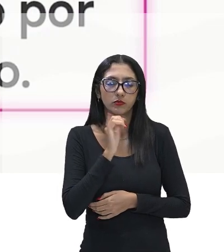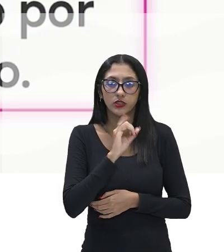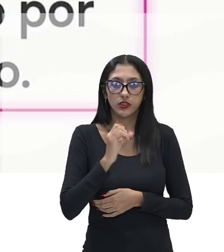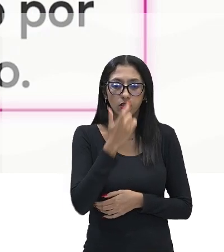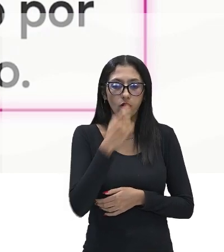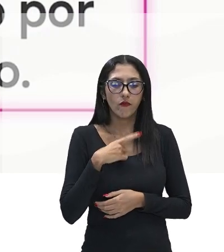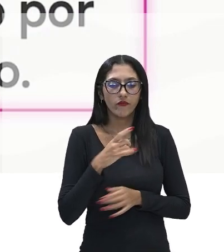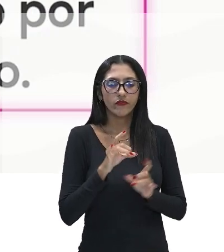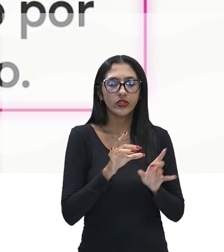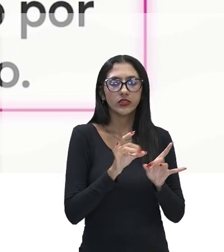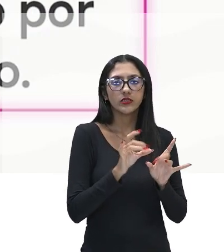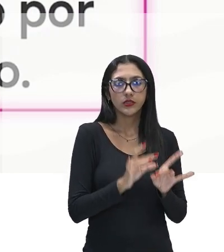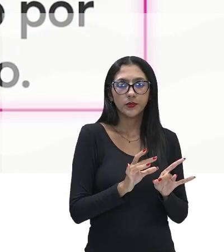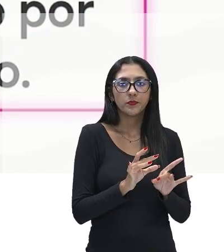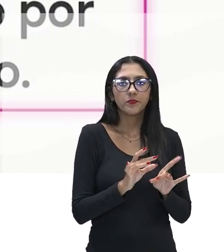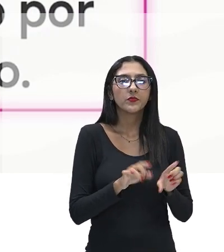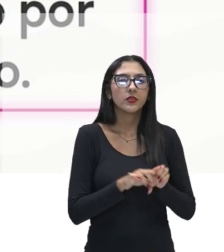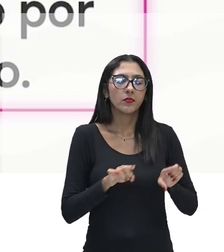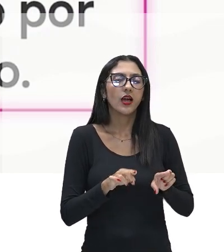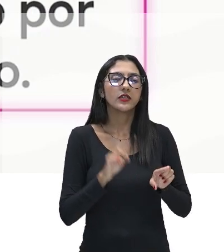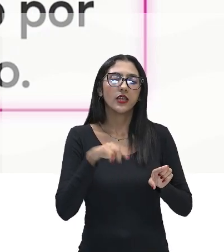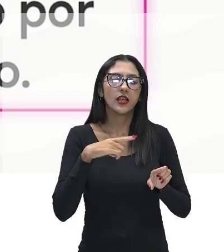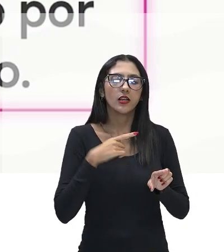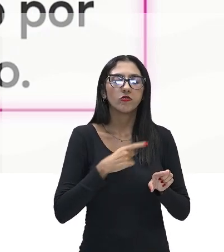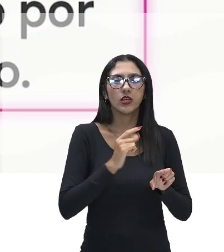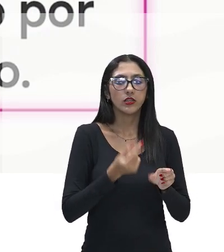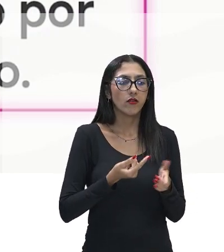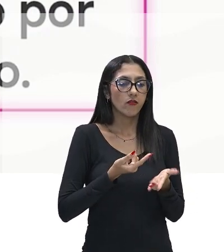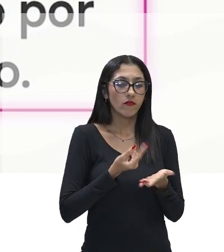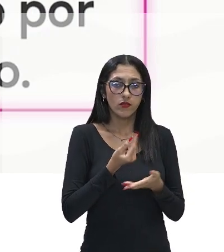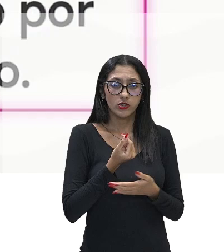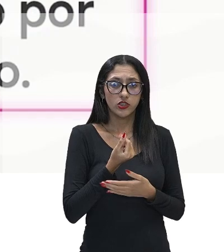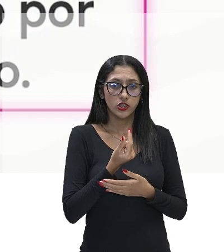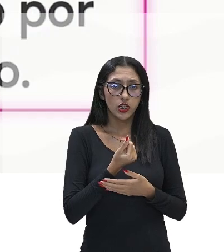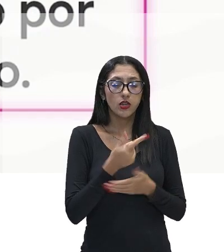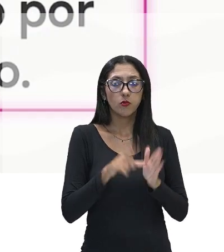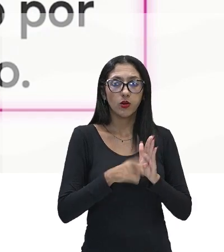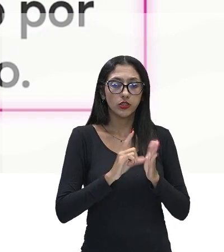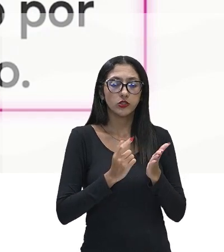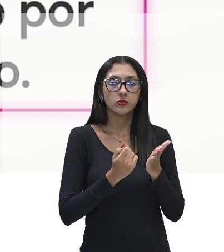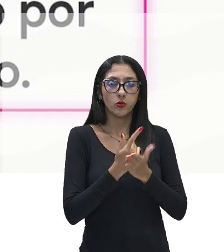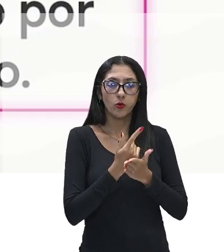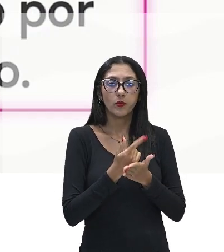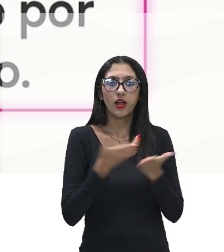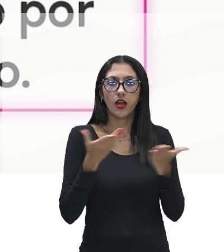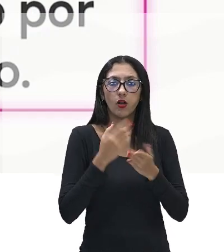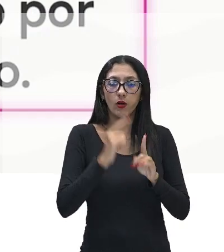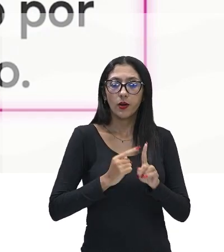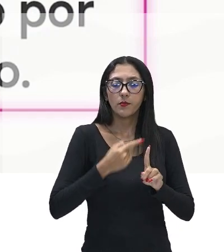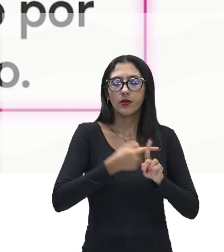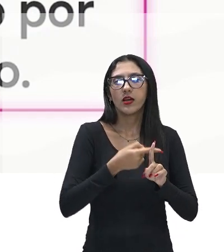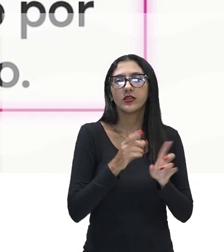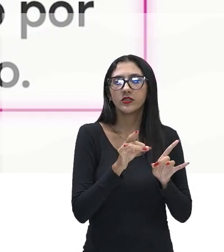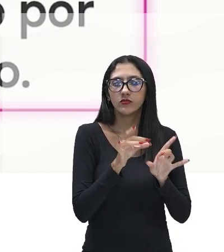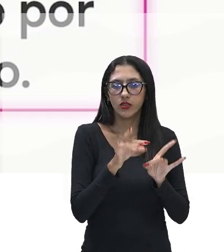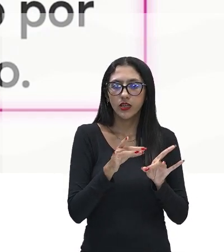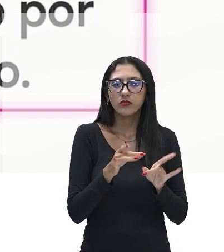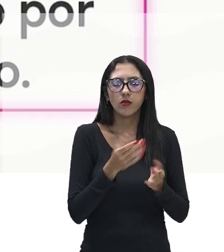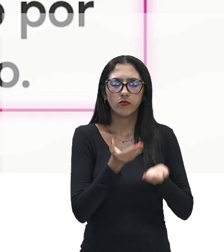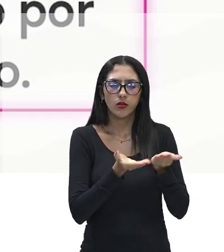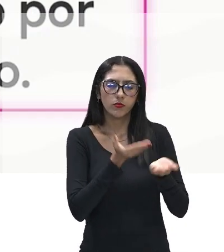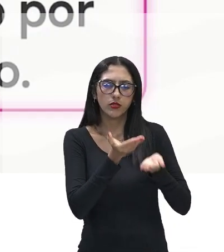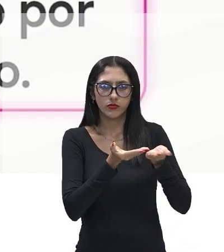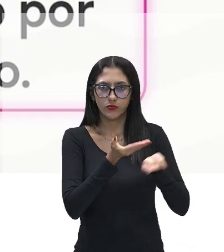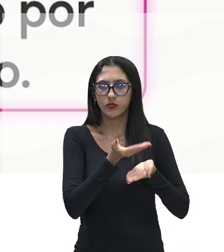comercial, considerado como rendimento positivo obtido por meio de uma